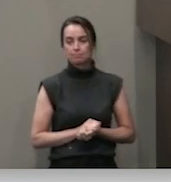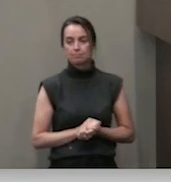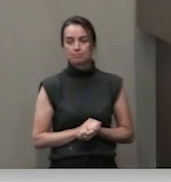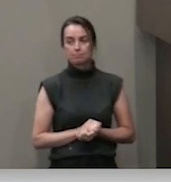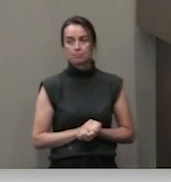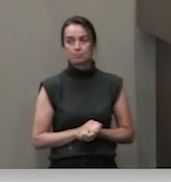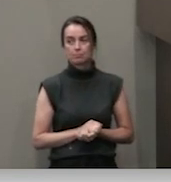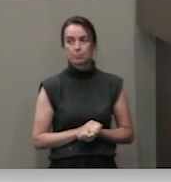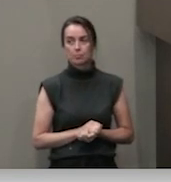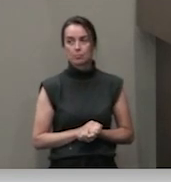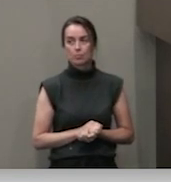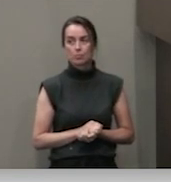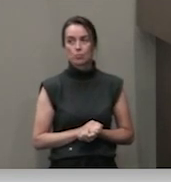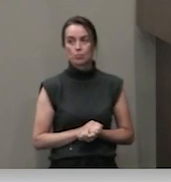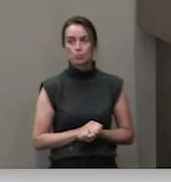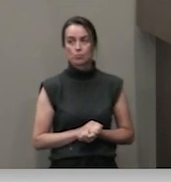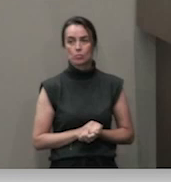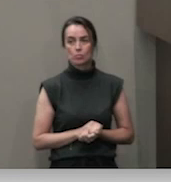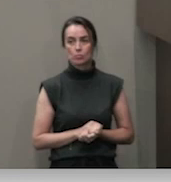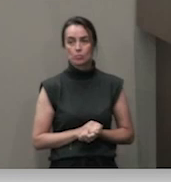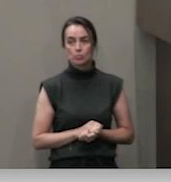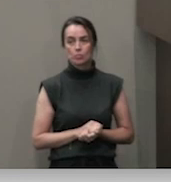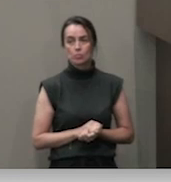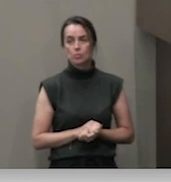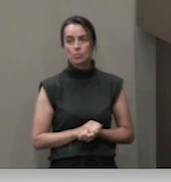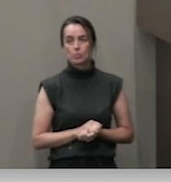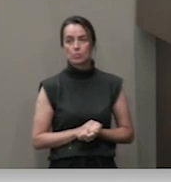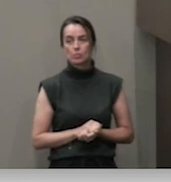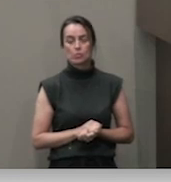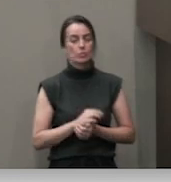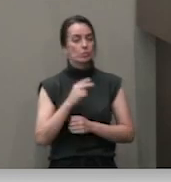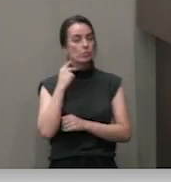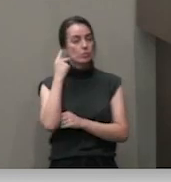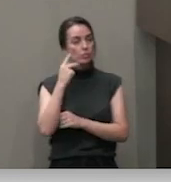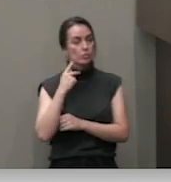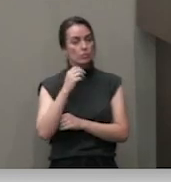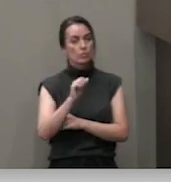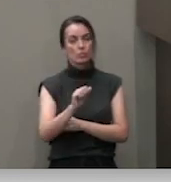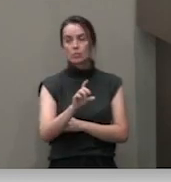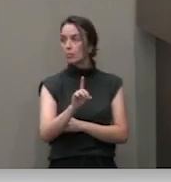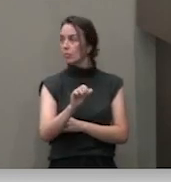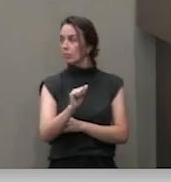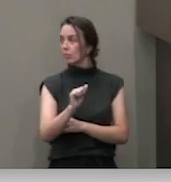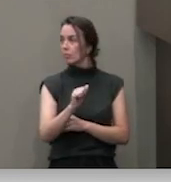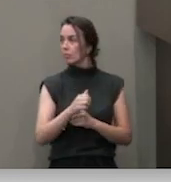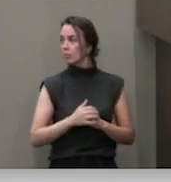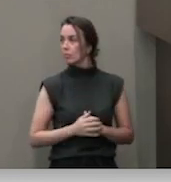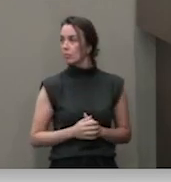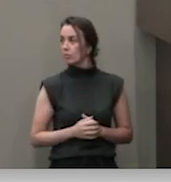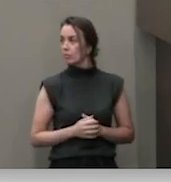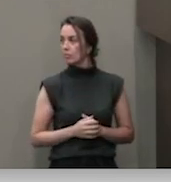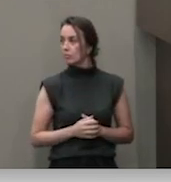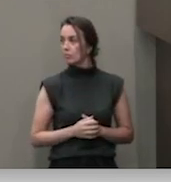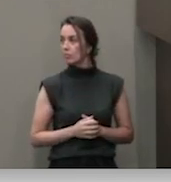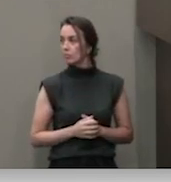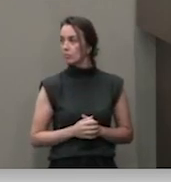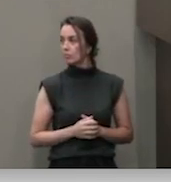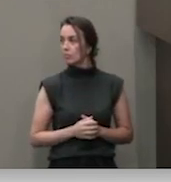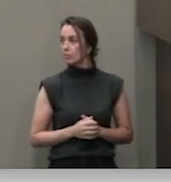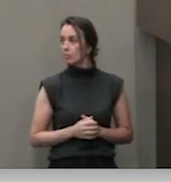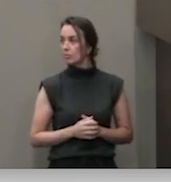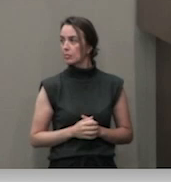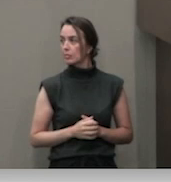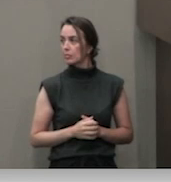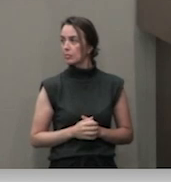ditadura ão contemplada vereadora ada né Nós